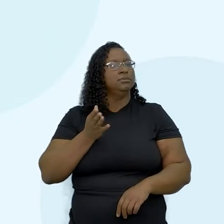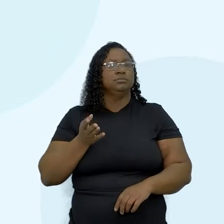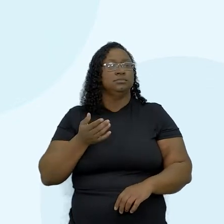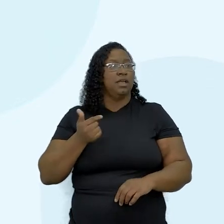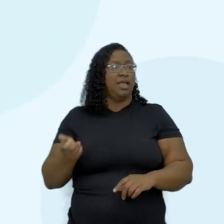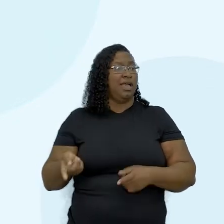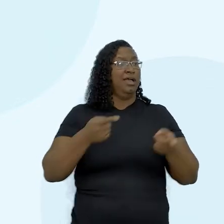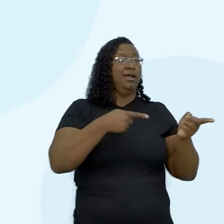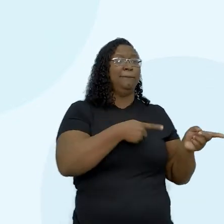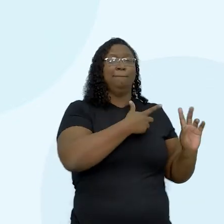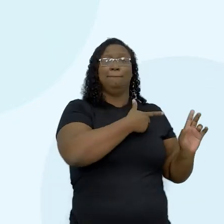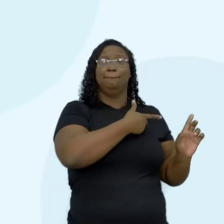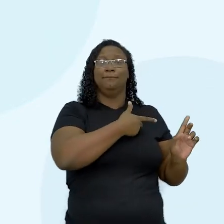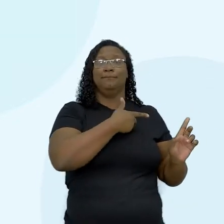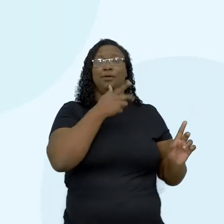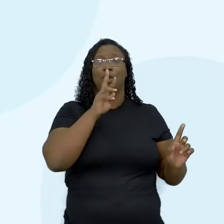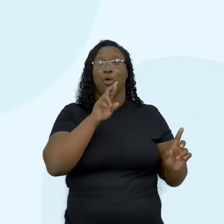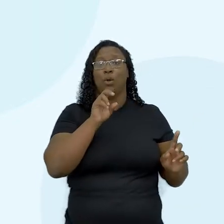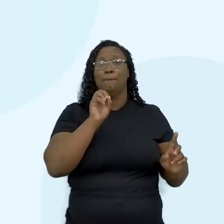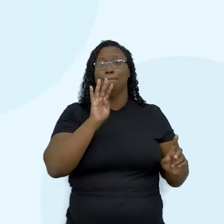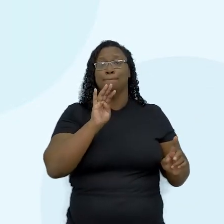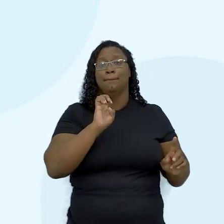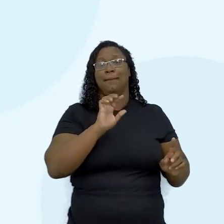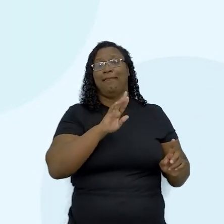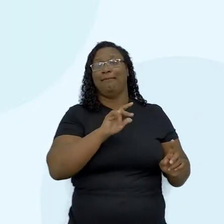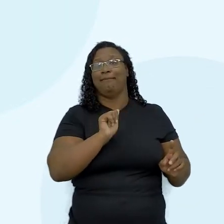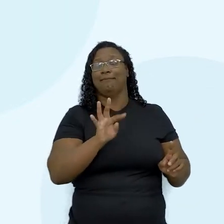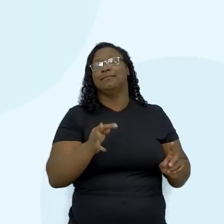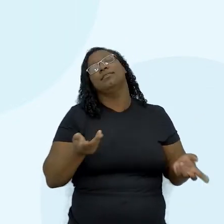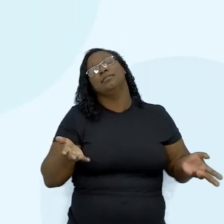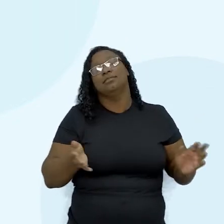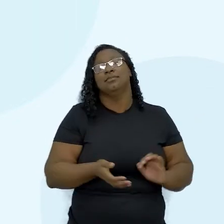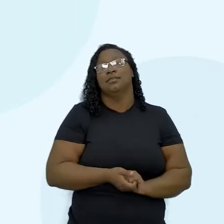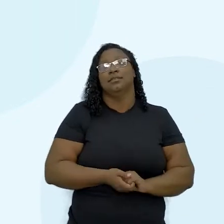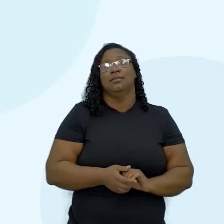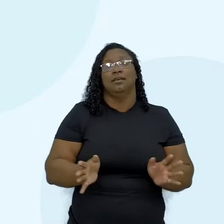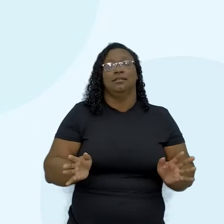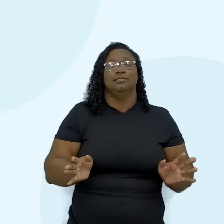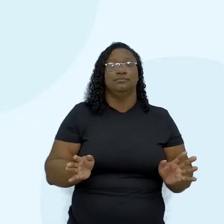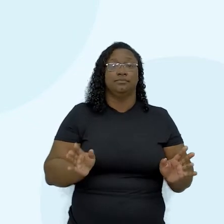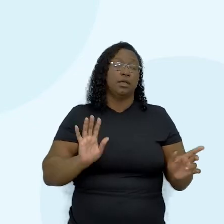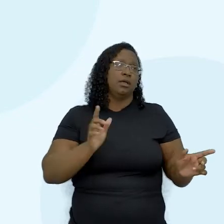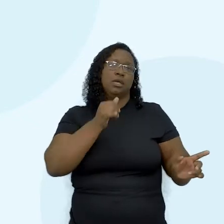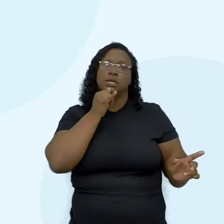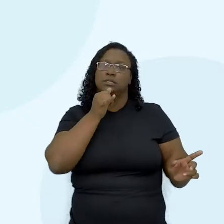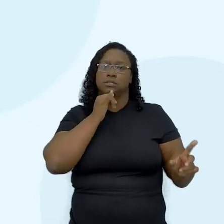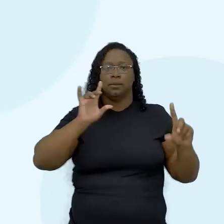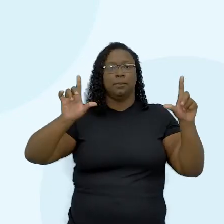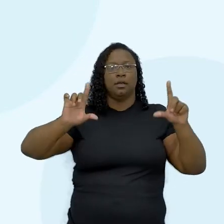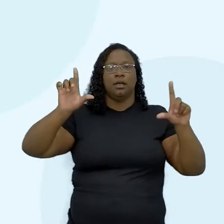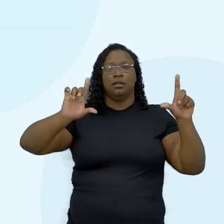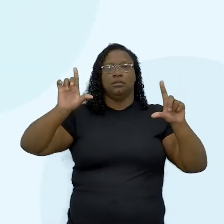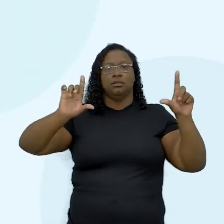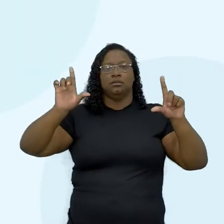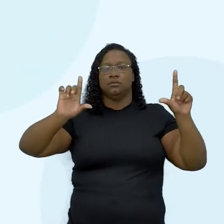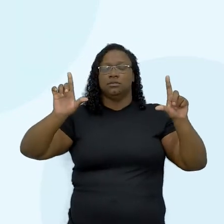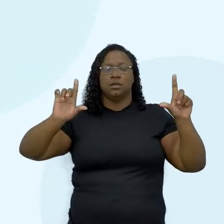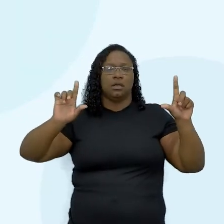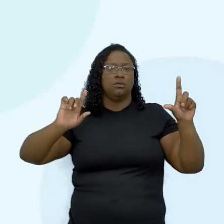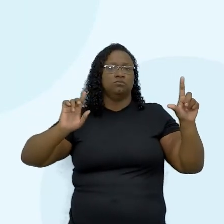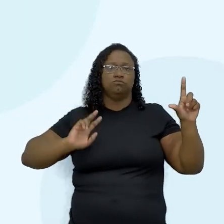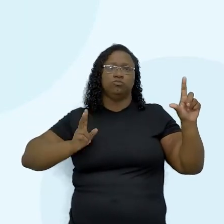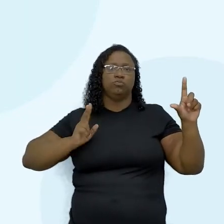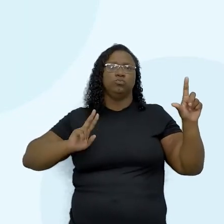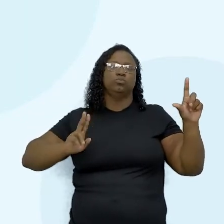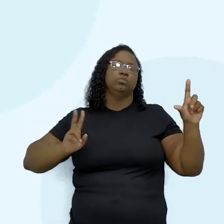né? Eu acho ótimo. Não, eu acho que se ficou no mesmo consumo, poderia ser, por exemplo, uma televisão, que ficou lá gastando a mesma quantidade. Como você